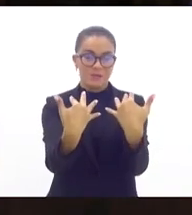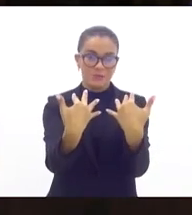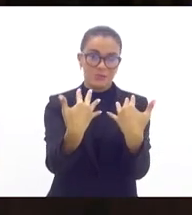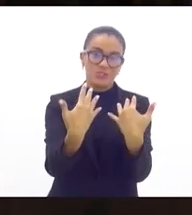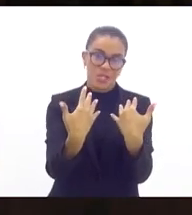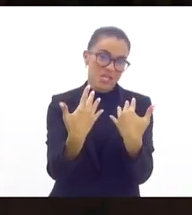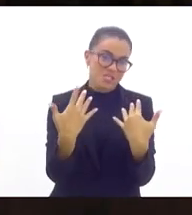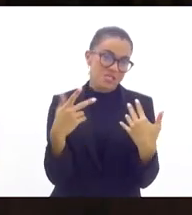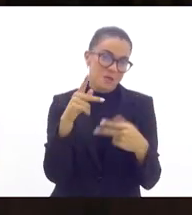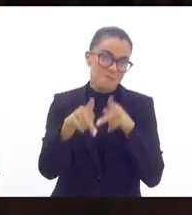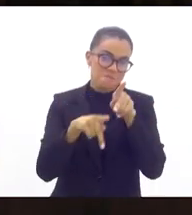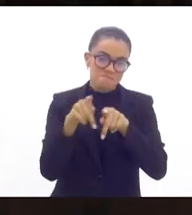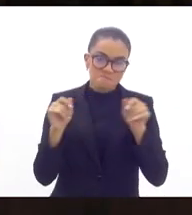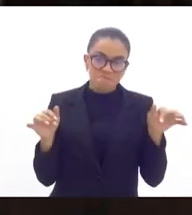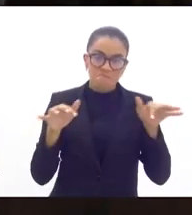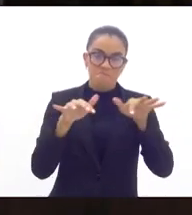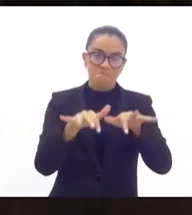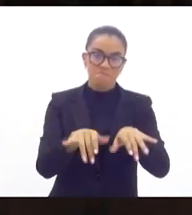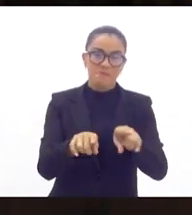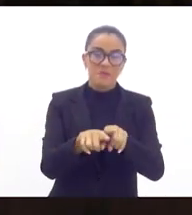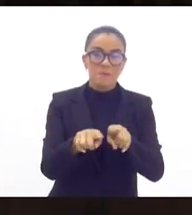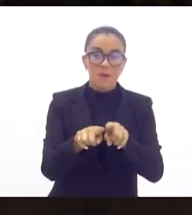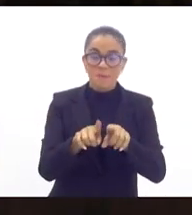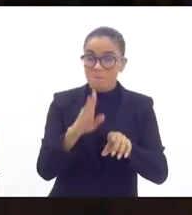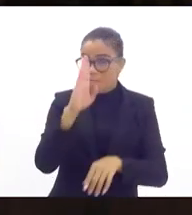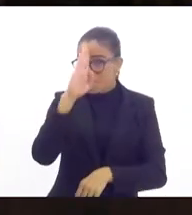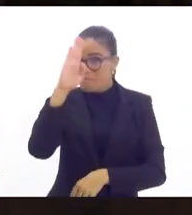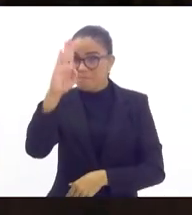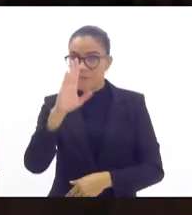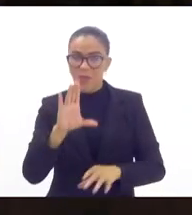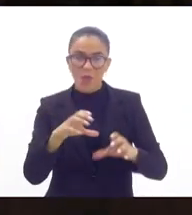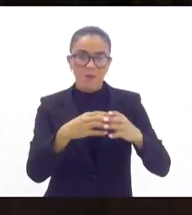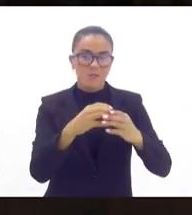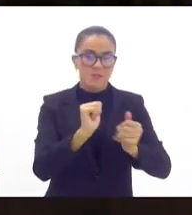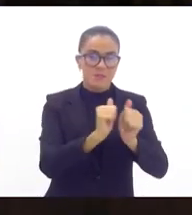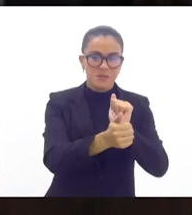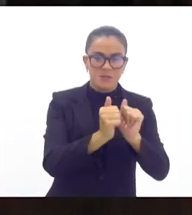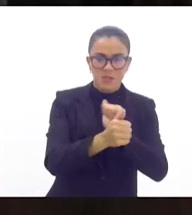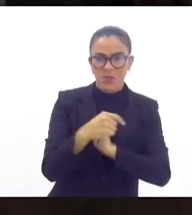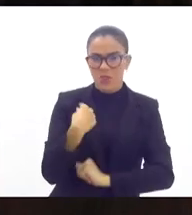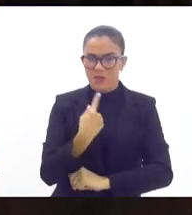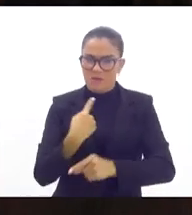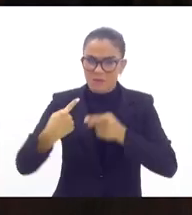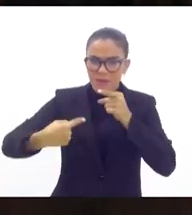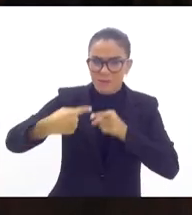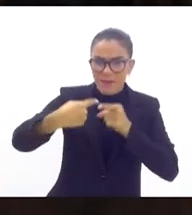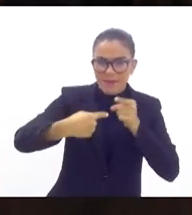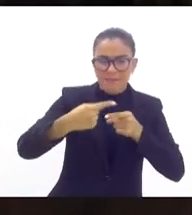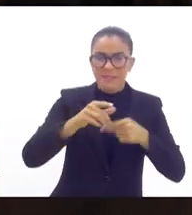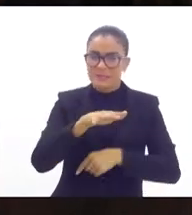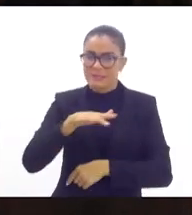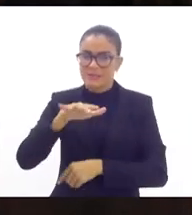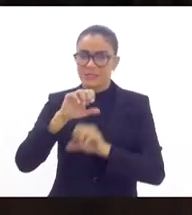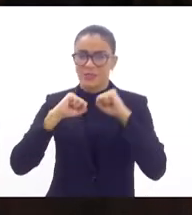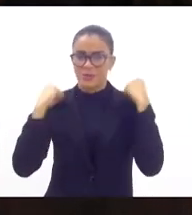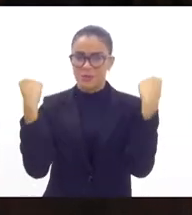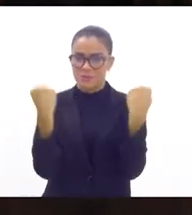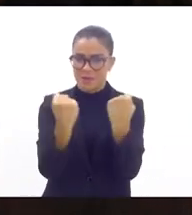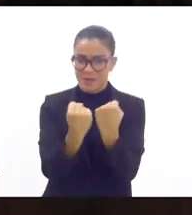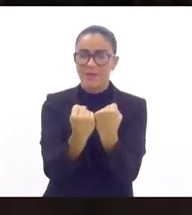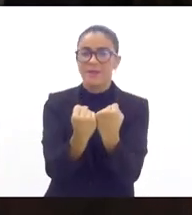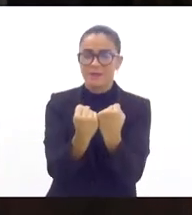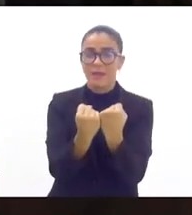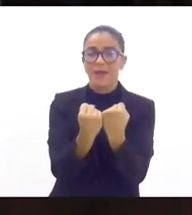né a gente principalmente a gente da comissão de esporte a gente vem trabalhando muito debatendo muito sobre essa situação do Maracanã já tivemos